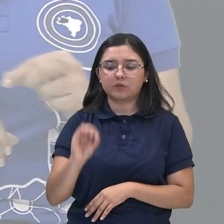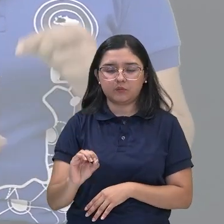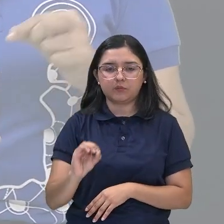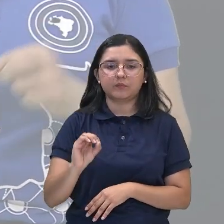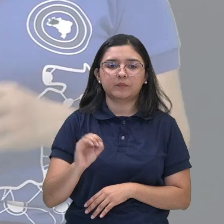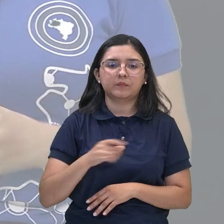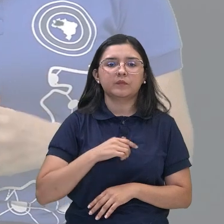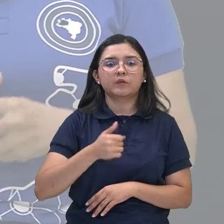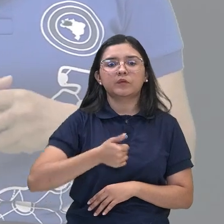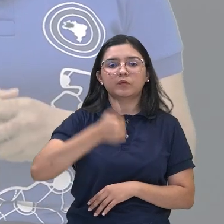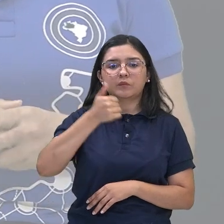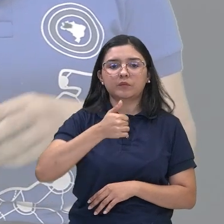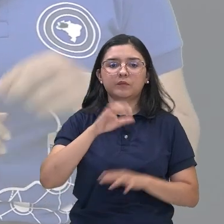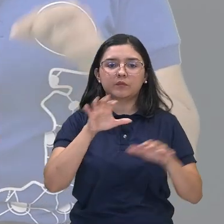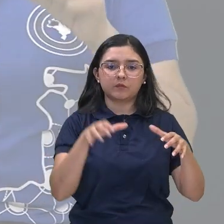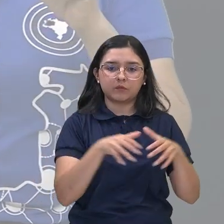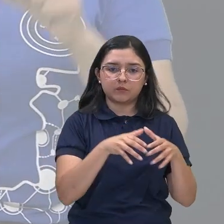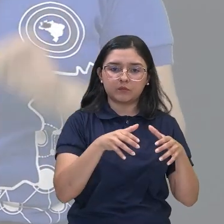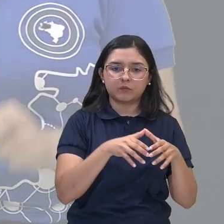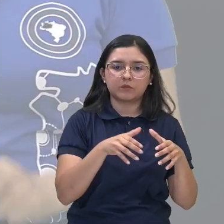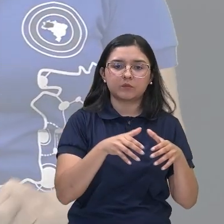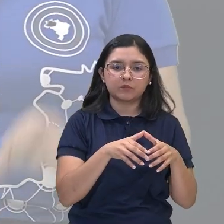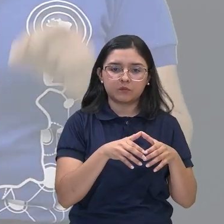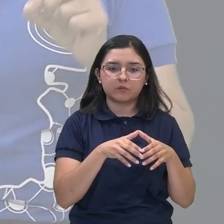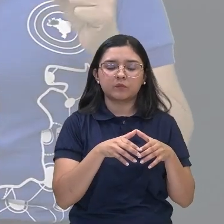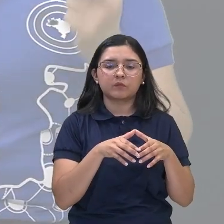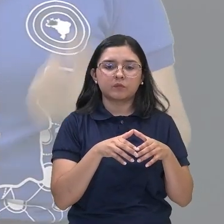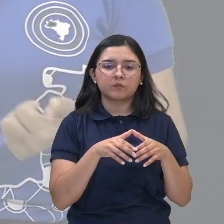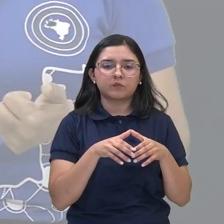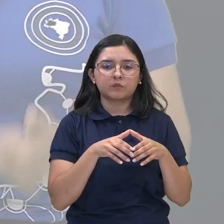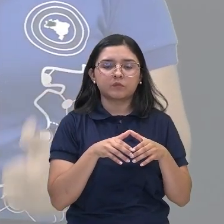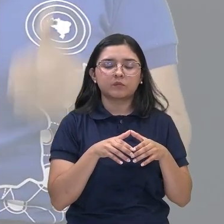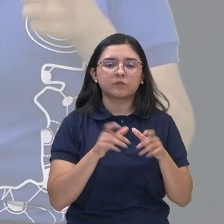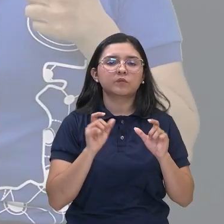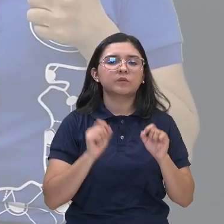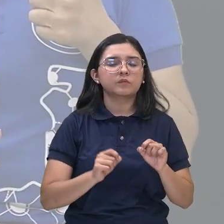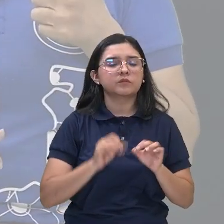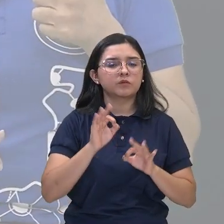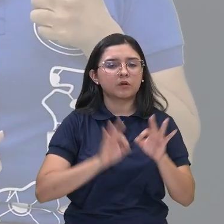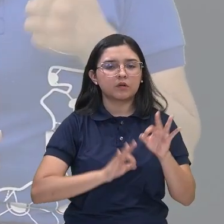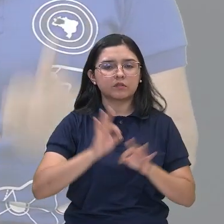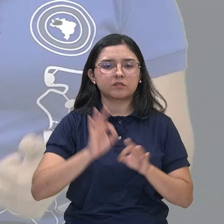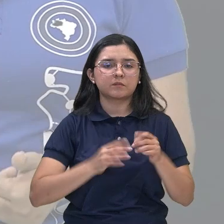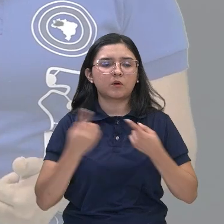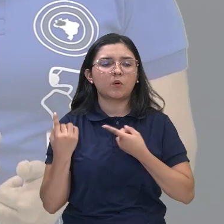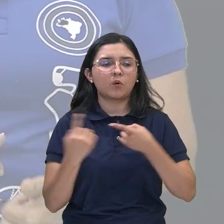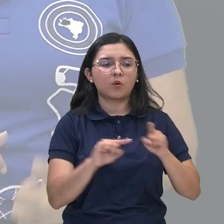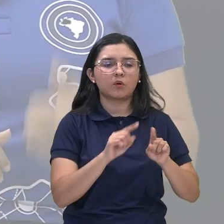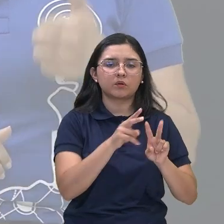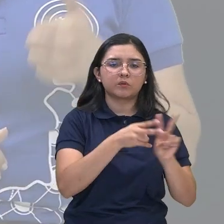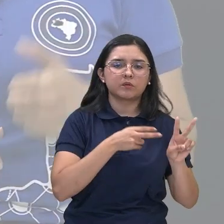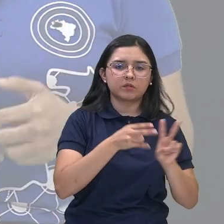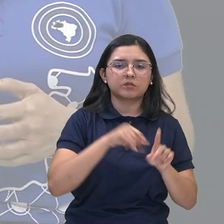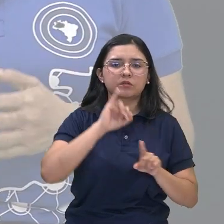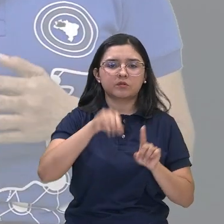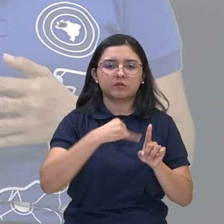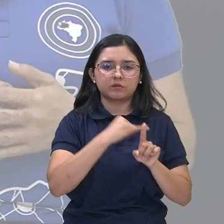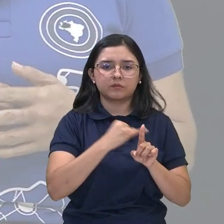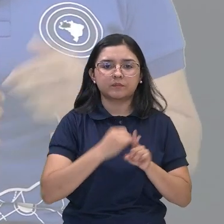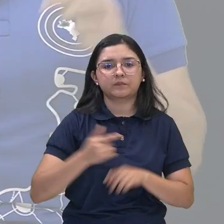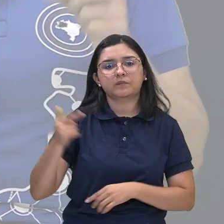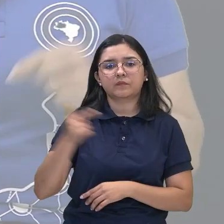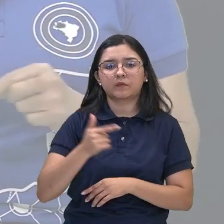primeiro, tropas aliadas se reúnem para combater os índios e jesuítas. No canto 2, o